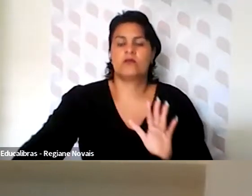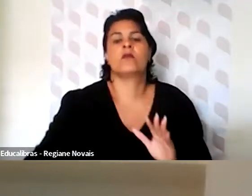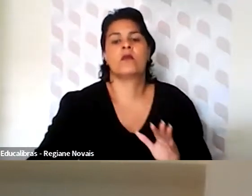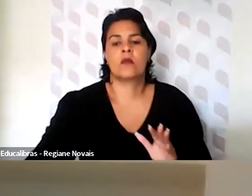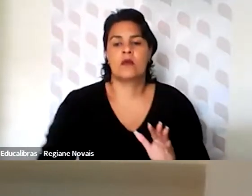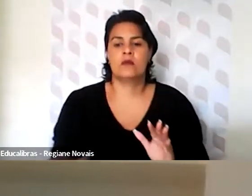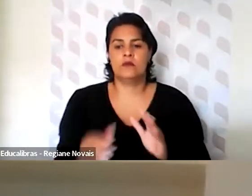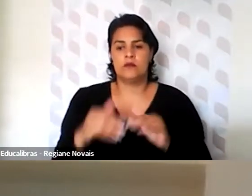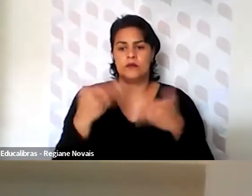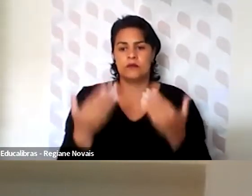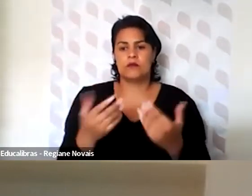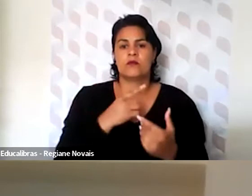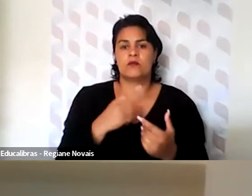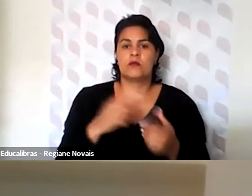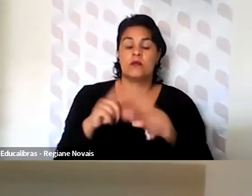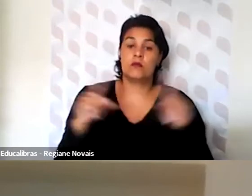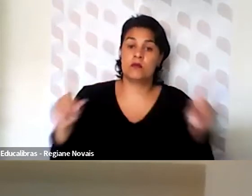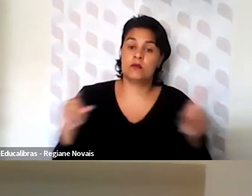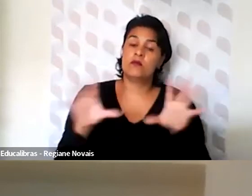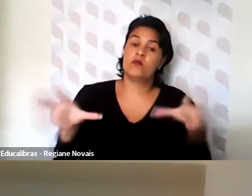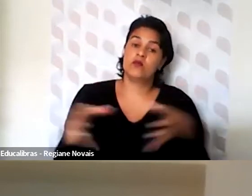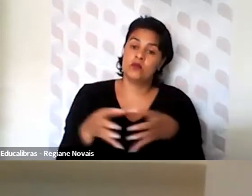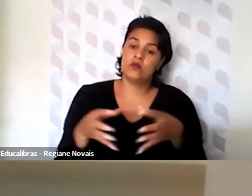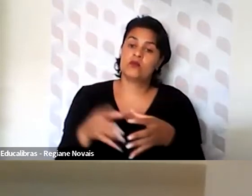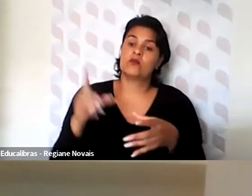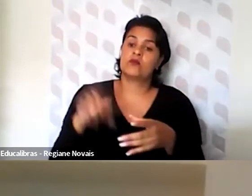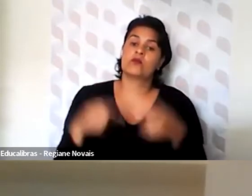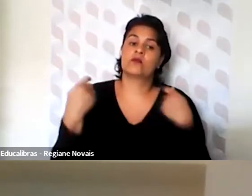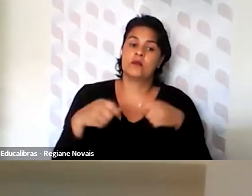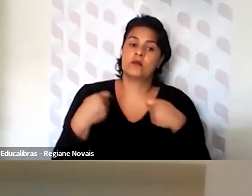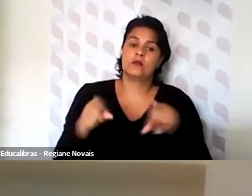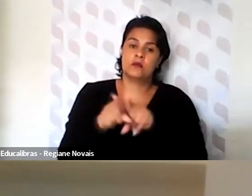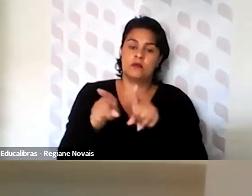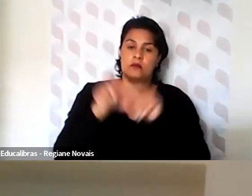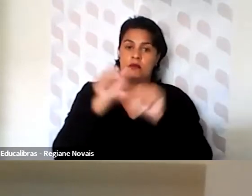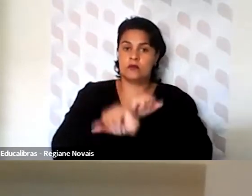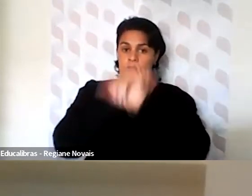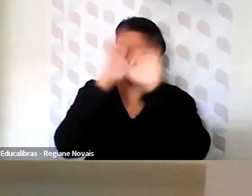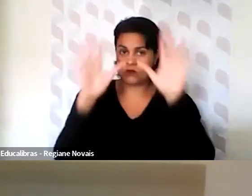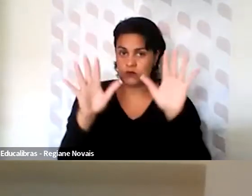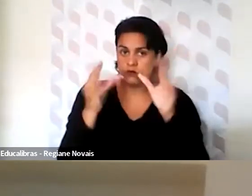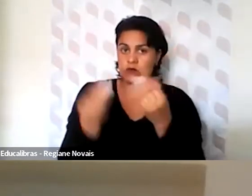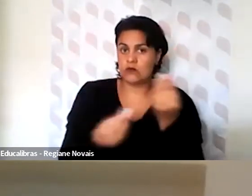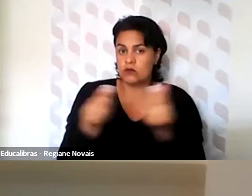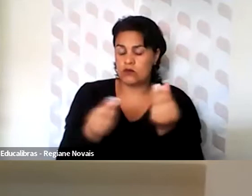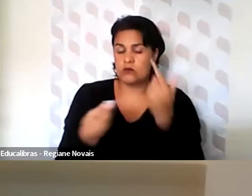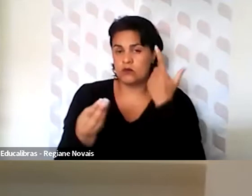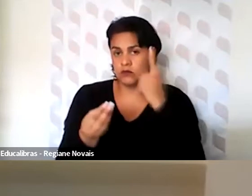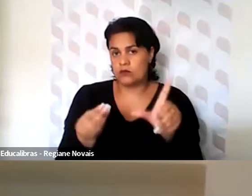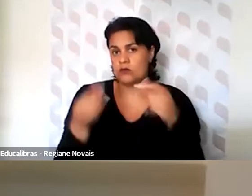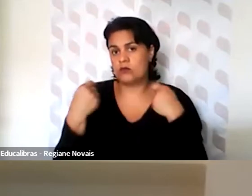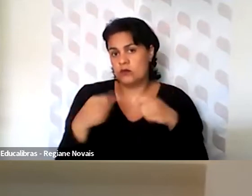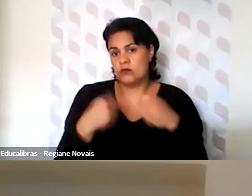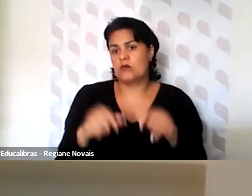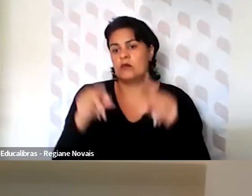que um conjunto de milhares de empresas possa ter também metas claras de o que querem fazer com os temas de